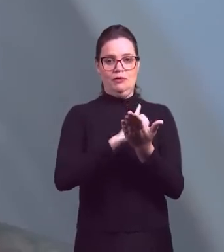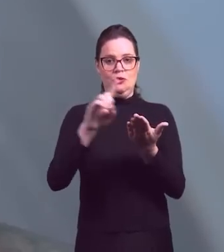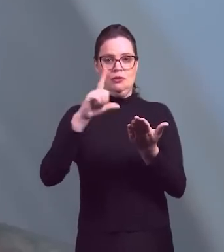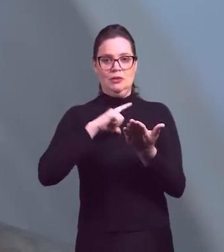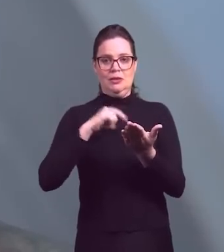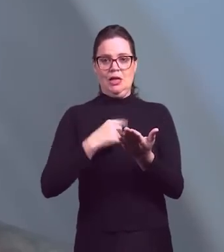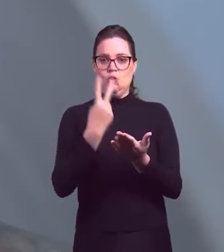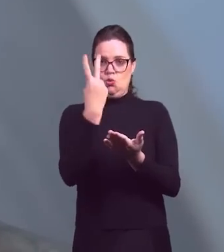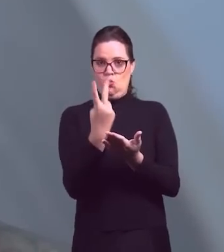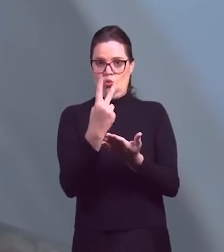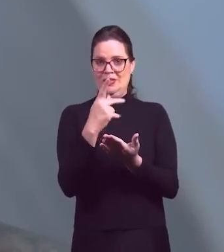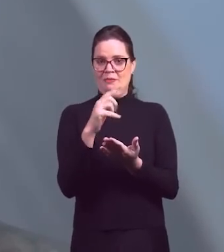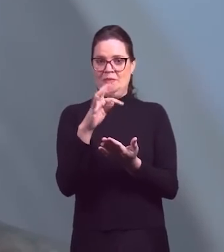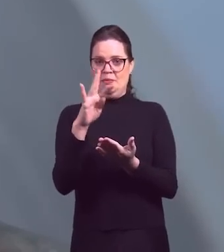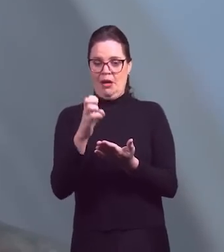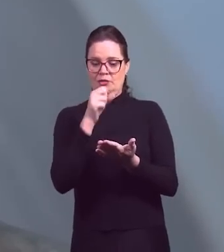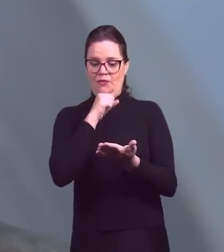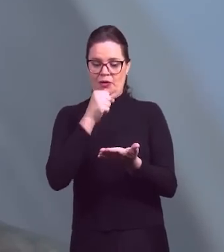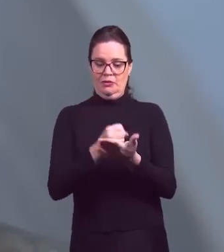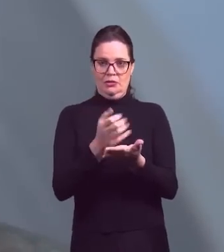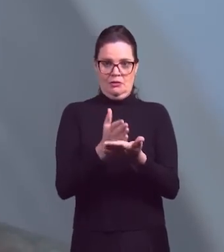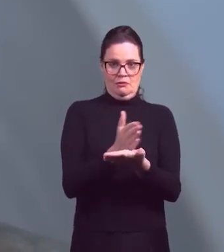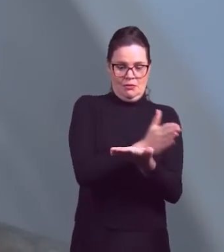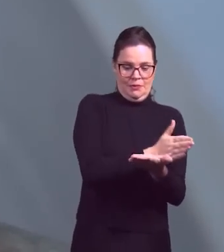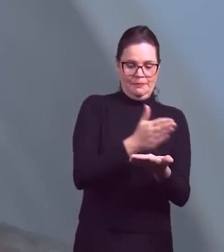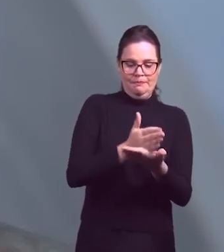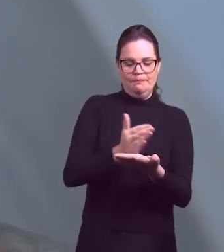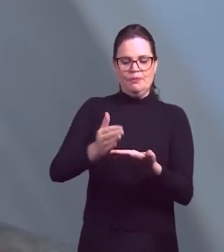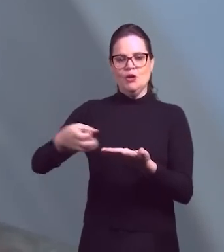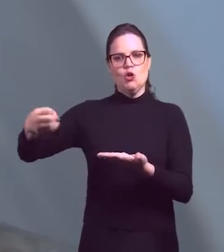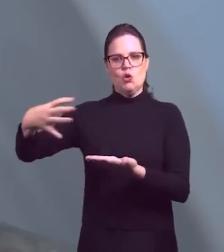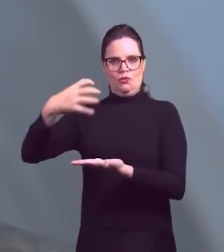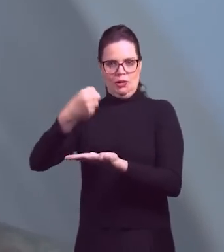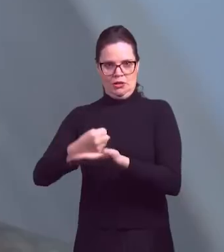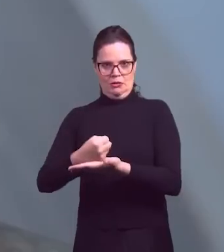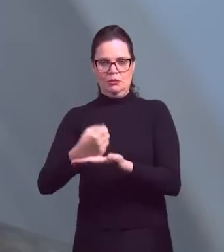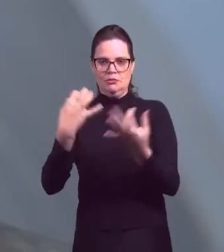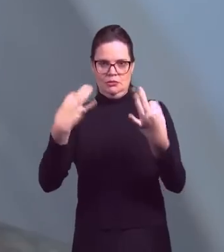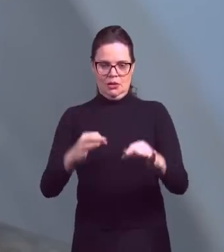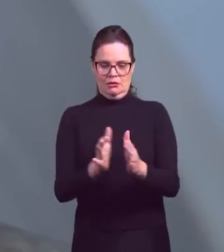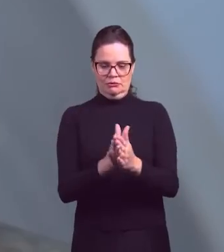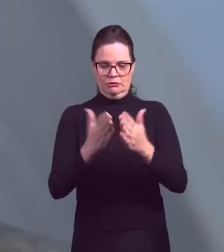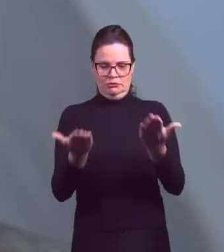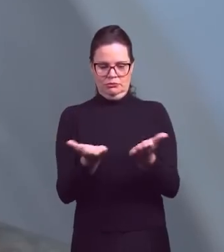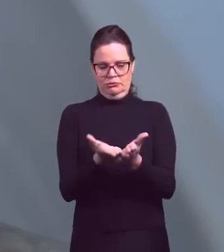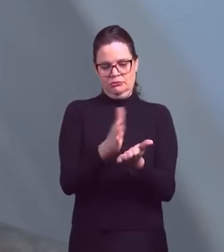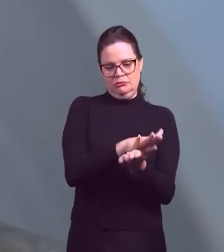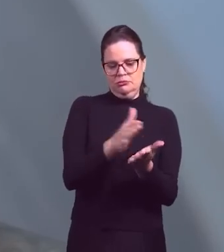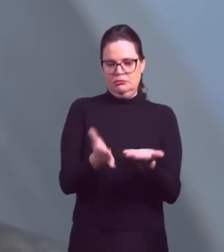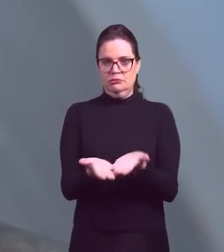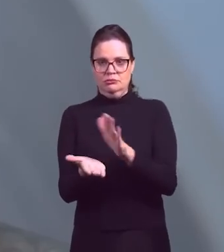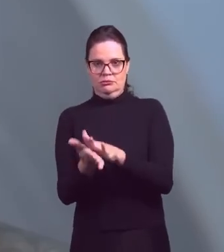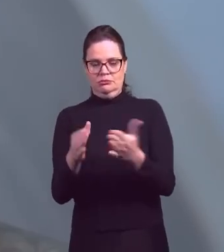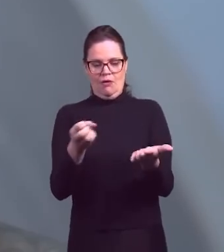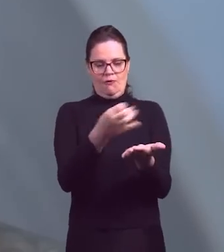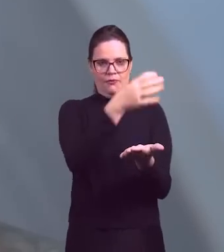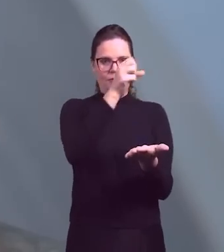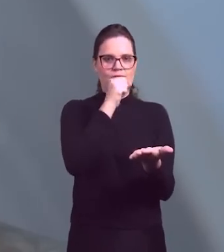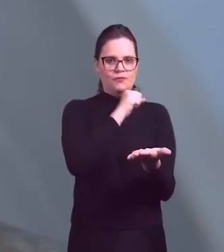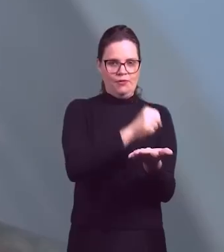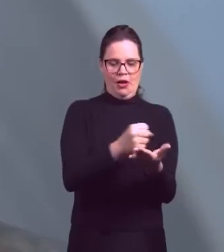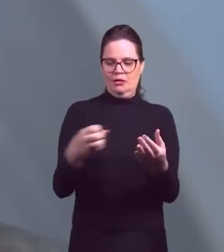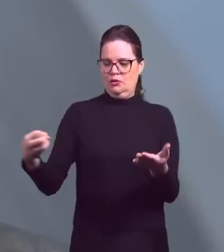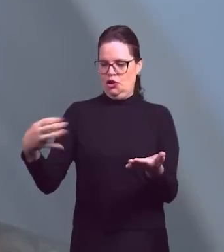ela é separada em duas partes, Velho Testamento e Novo Testamento. E para muitos,